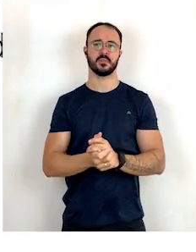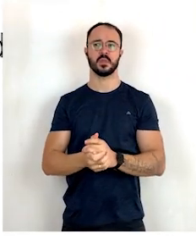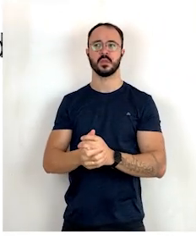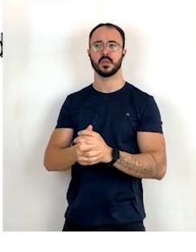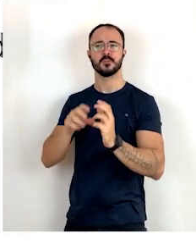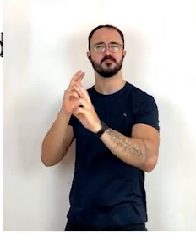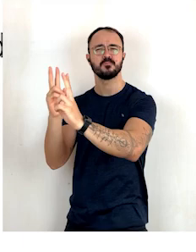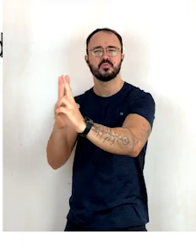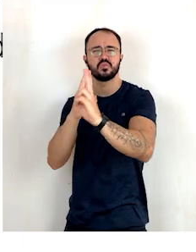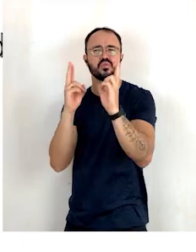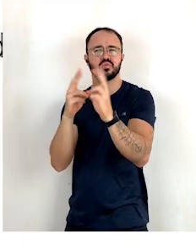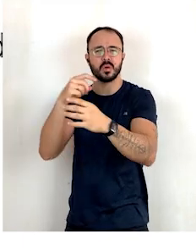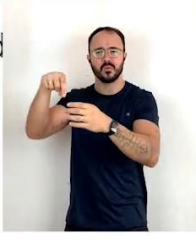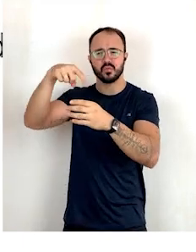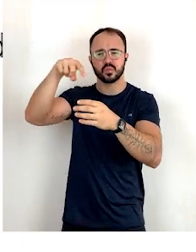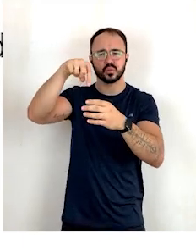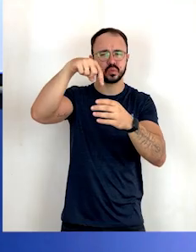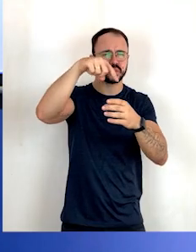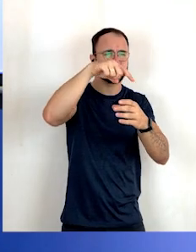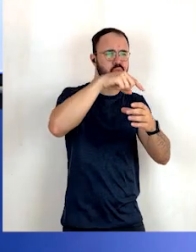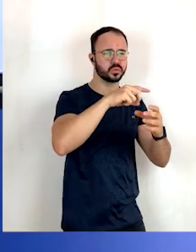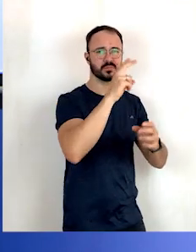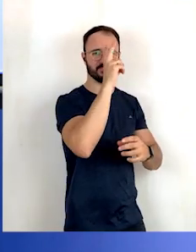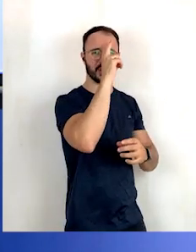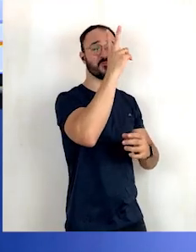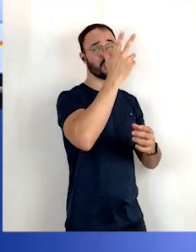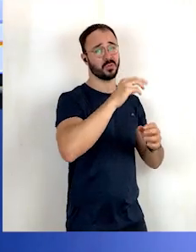e o aumento e redução da umidade do ar.